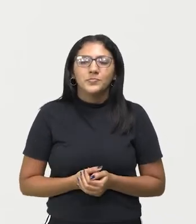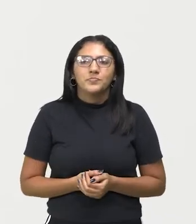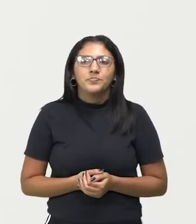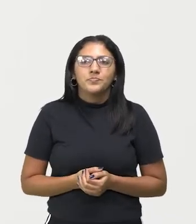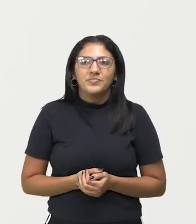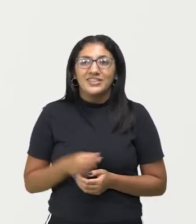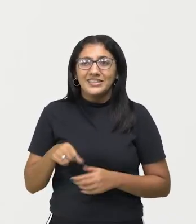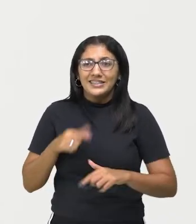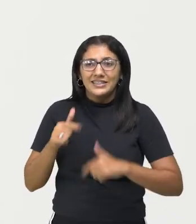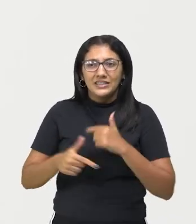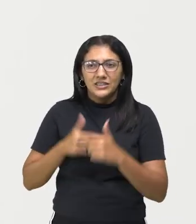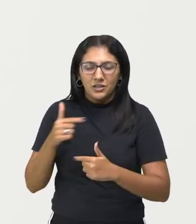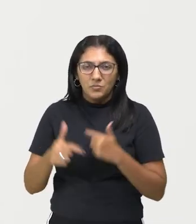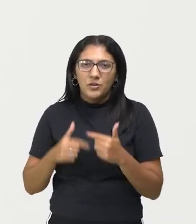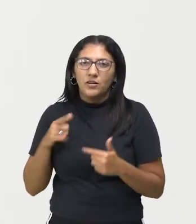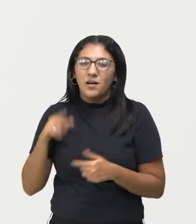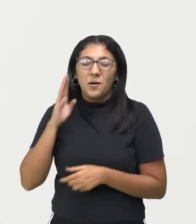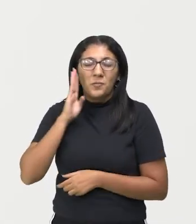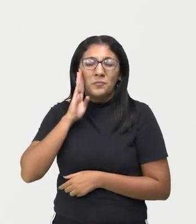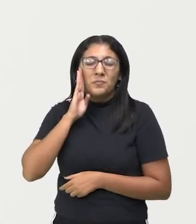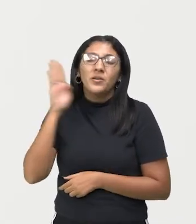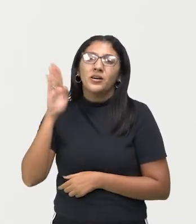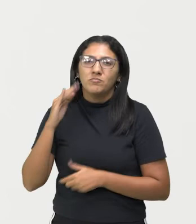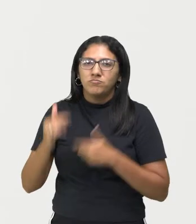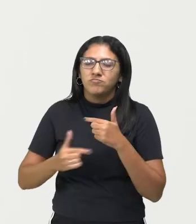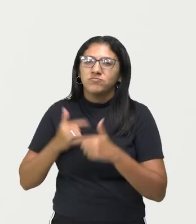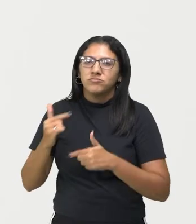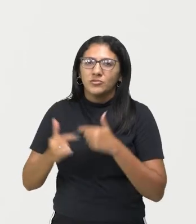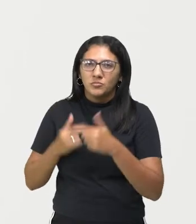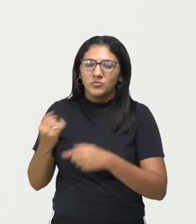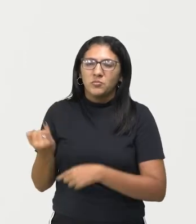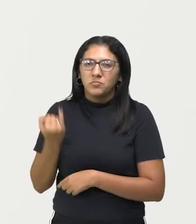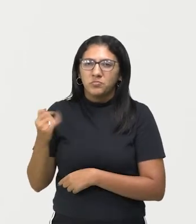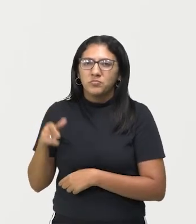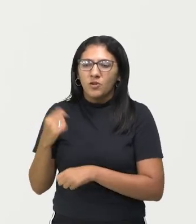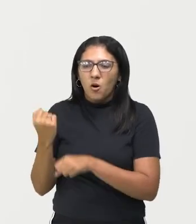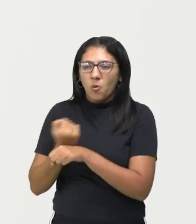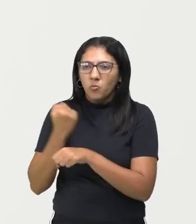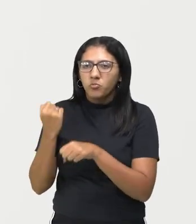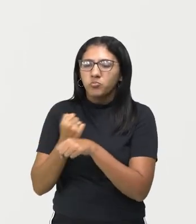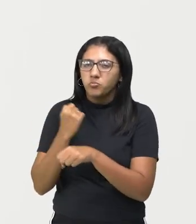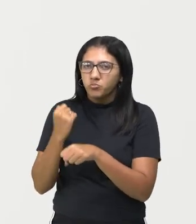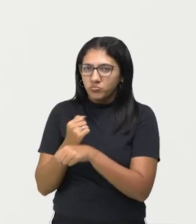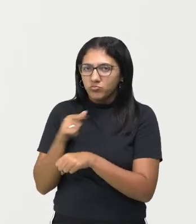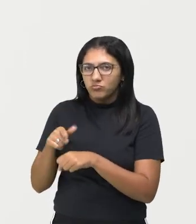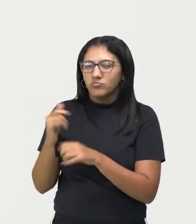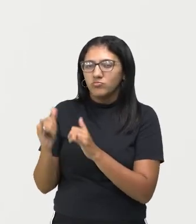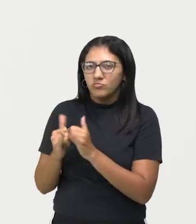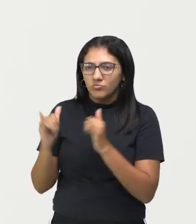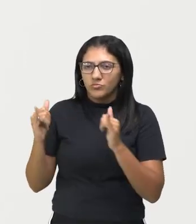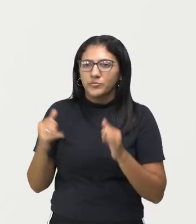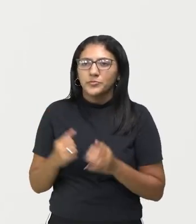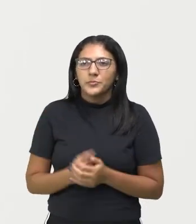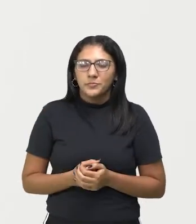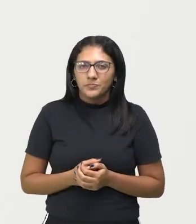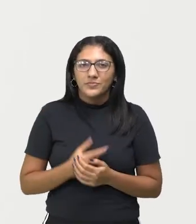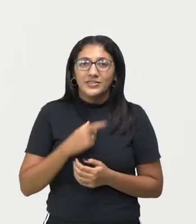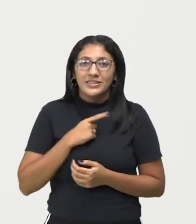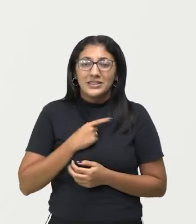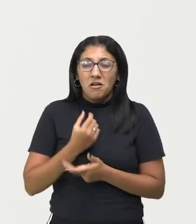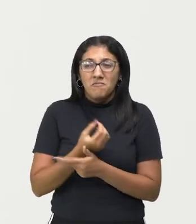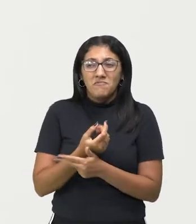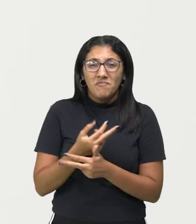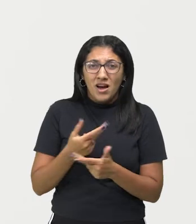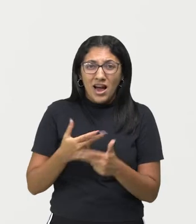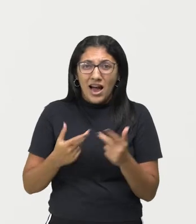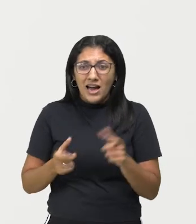esses trabalhadores é justamente a atração da mão de obra populacional para trabalhar naquele local. Isso faz com que haja muita gente em um